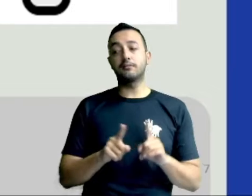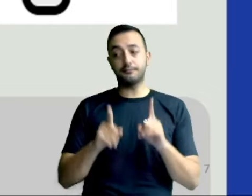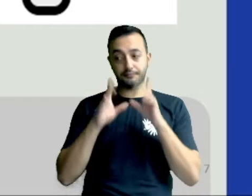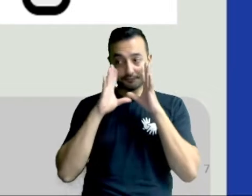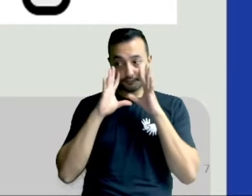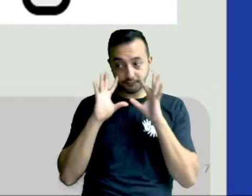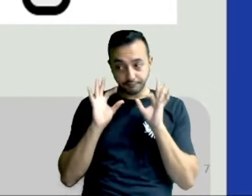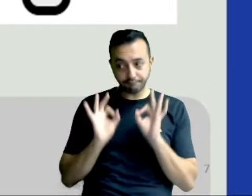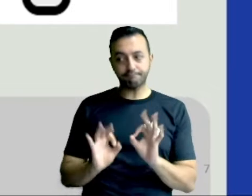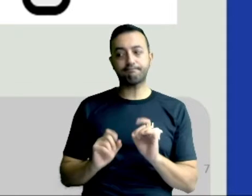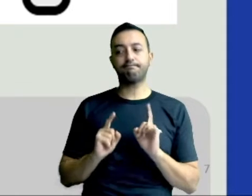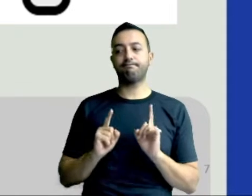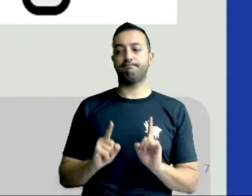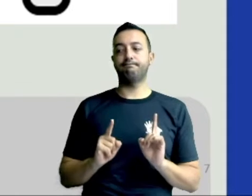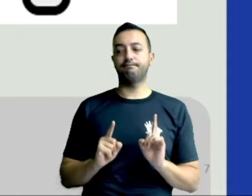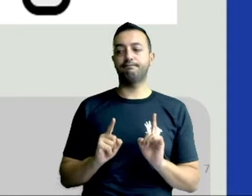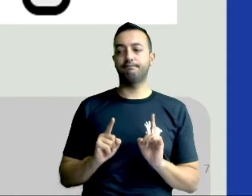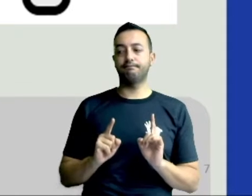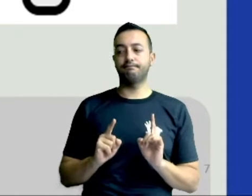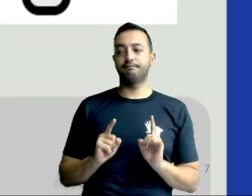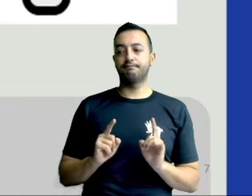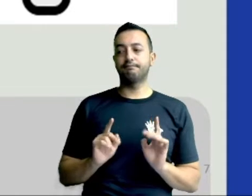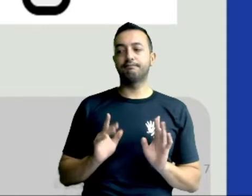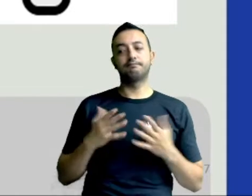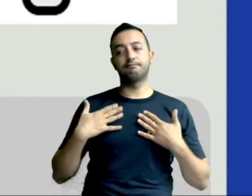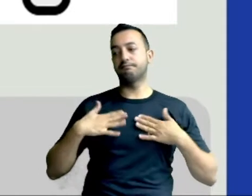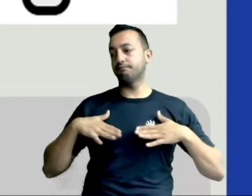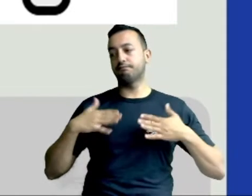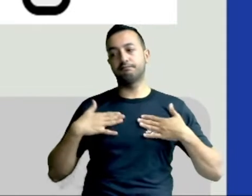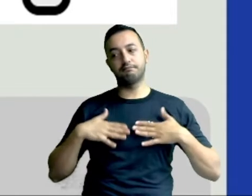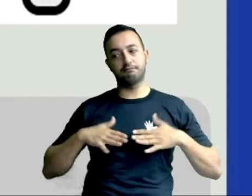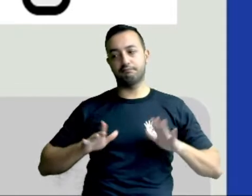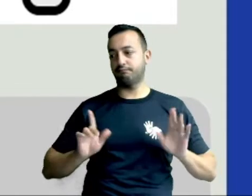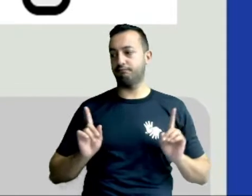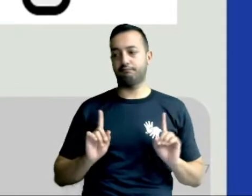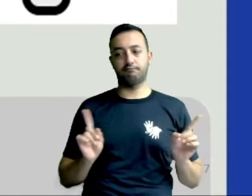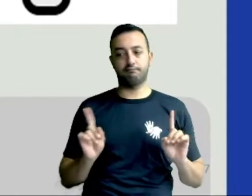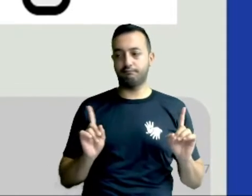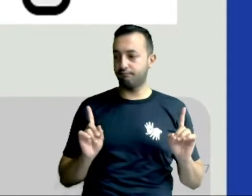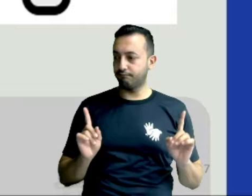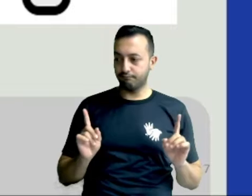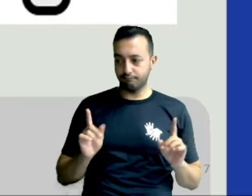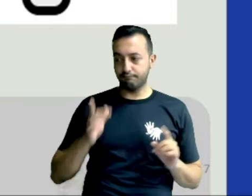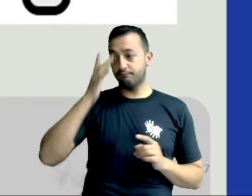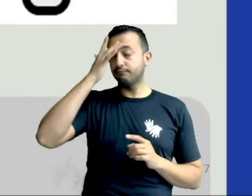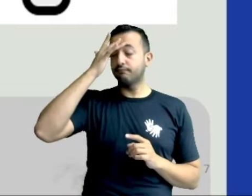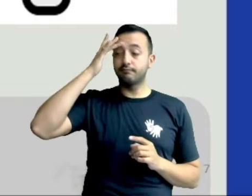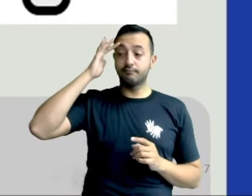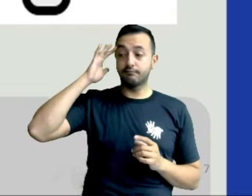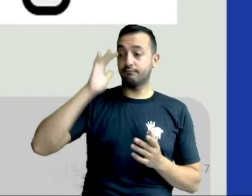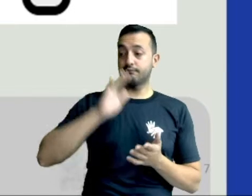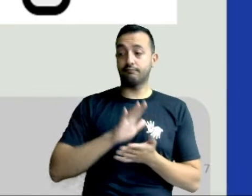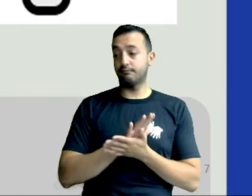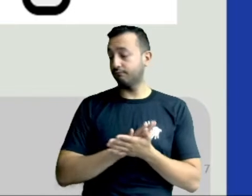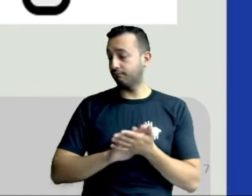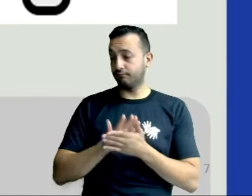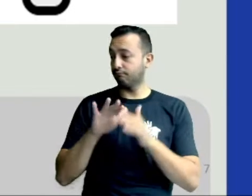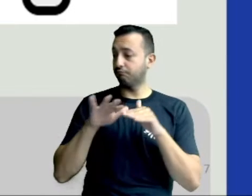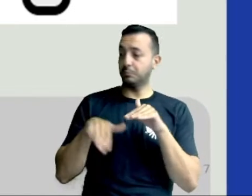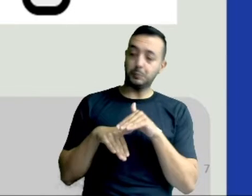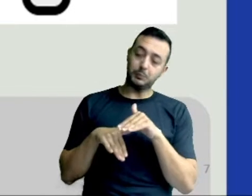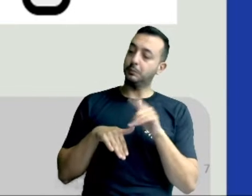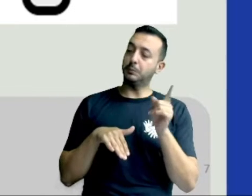mas preste bastante atenção. Não tinha sossego no facho, de ninguém era